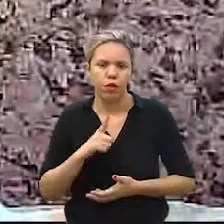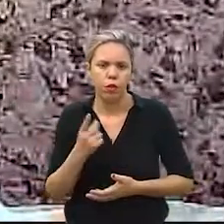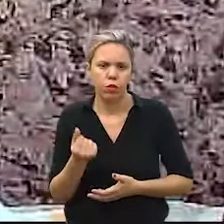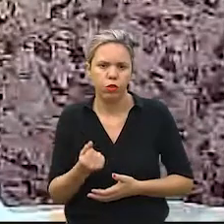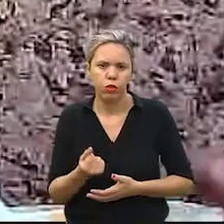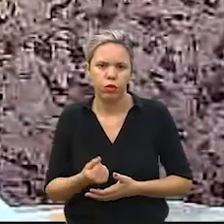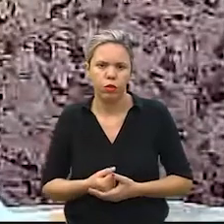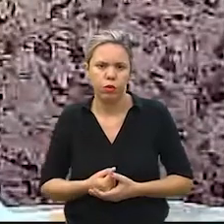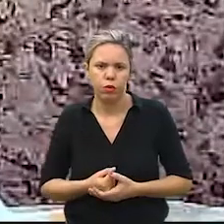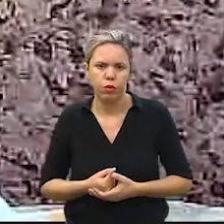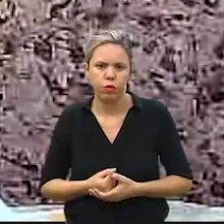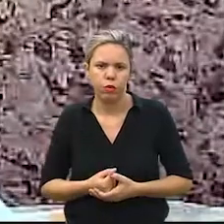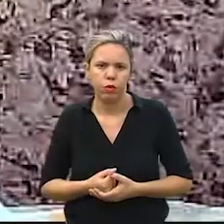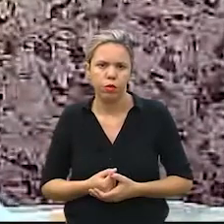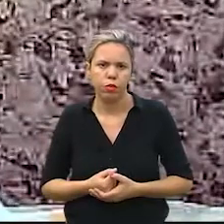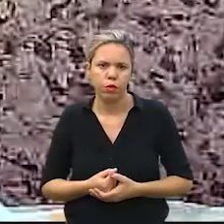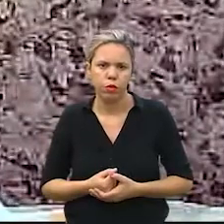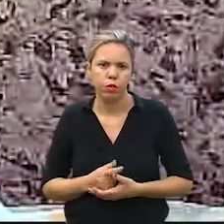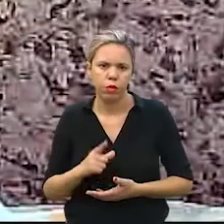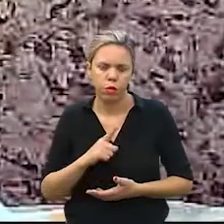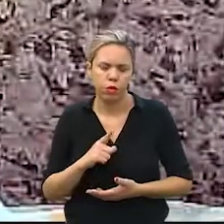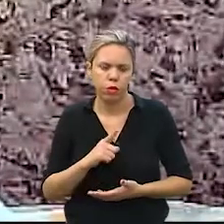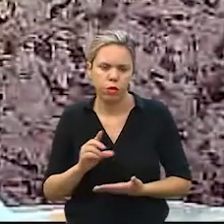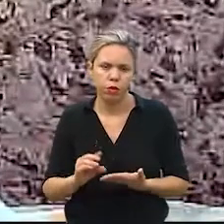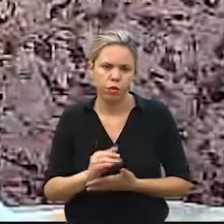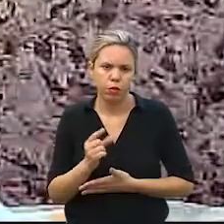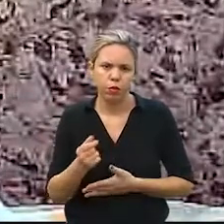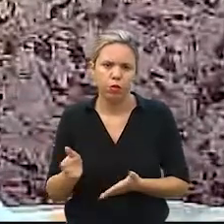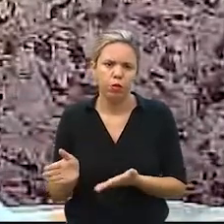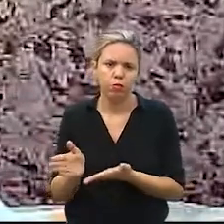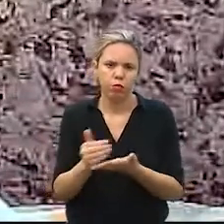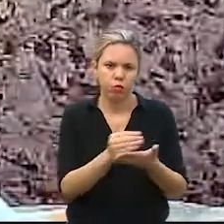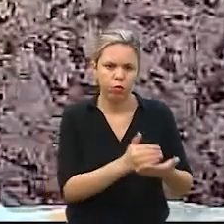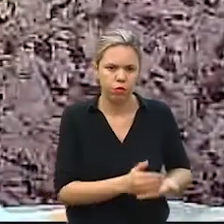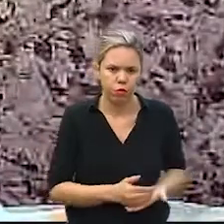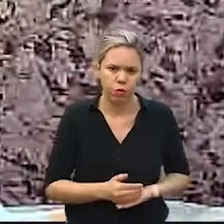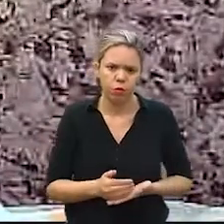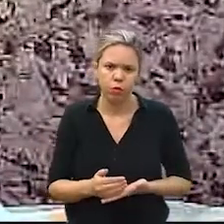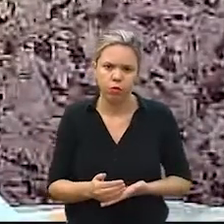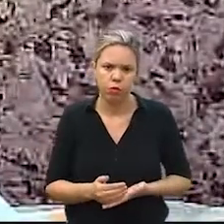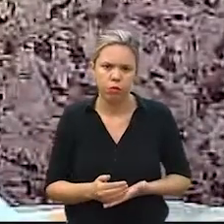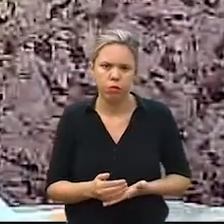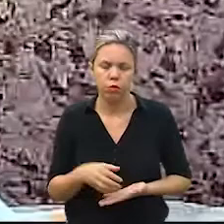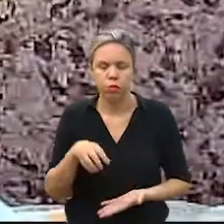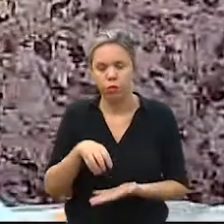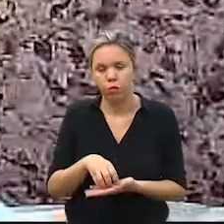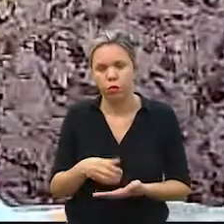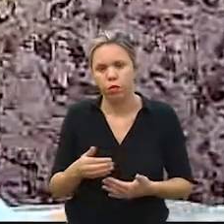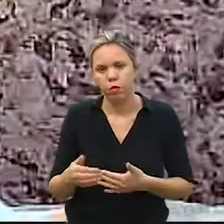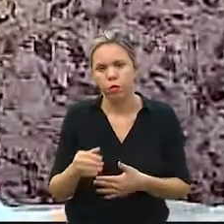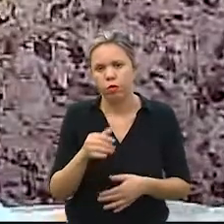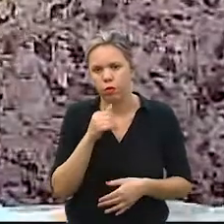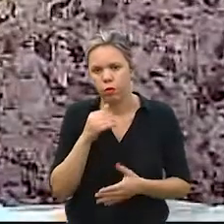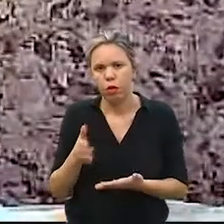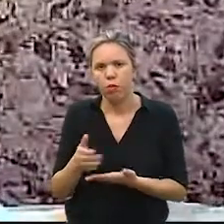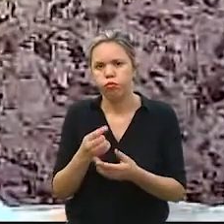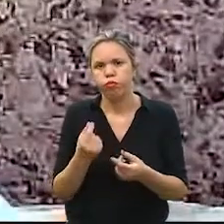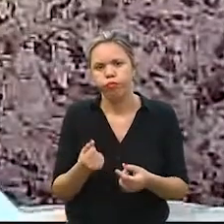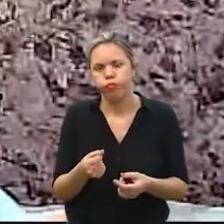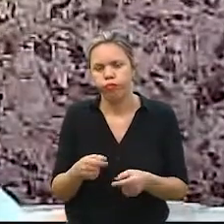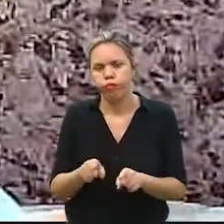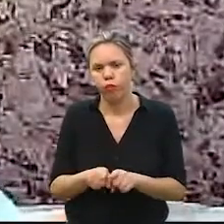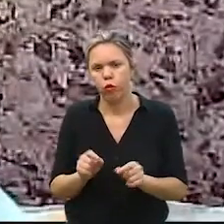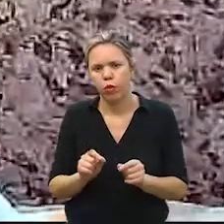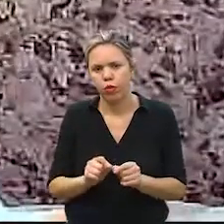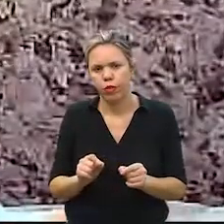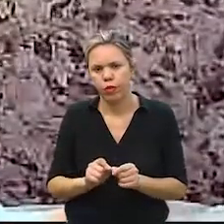dinheiro, né? Tem recurso orçamentário arrecadado no caixa ou previsão de arrecadação para